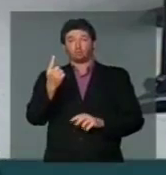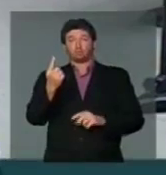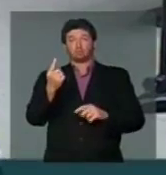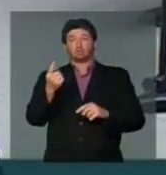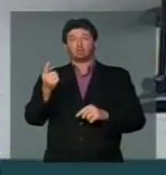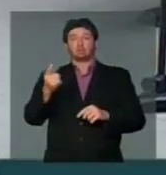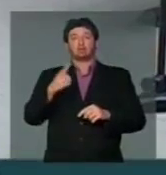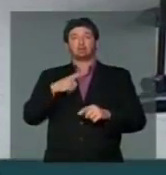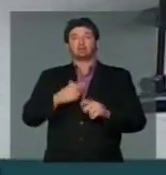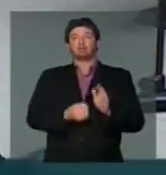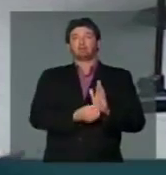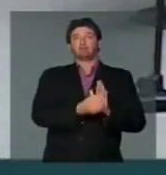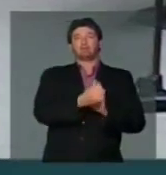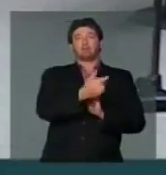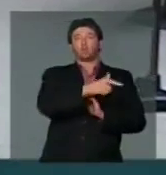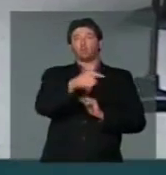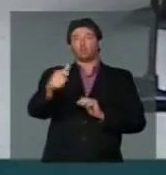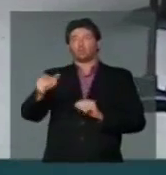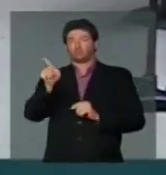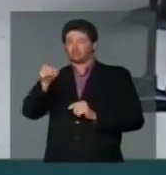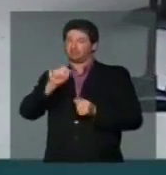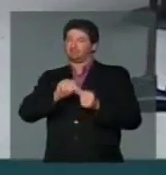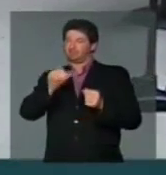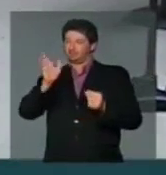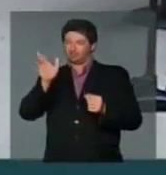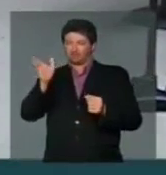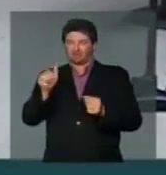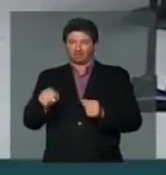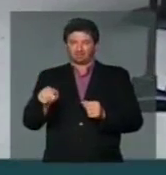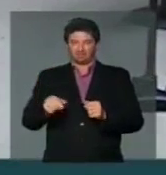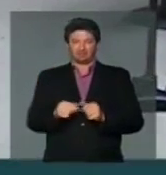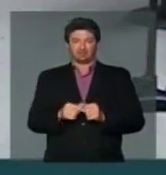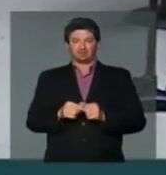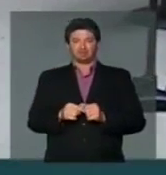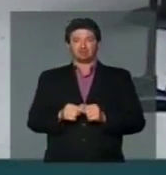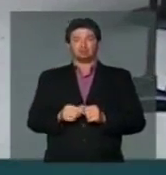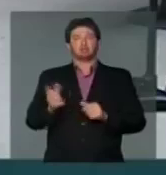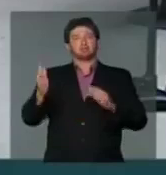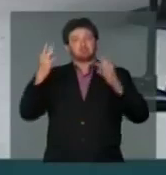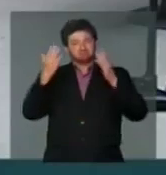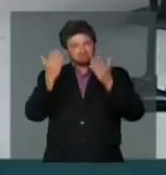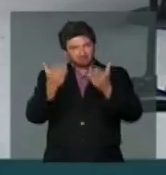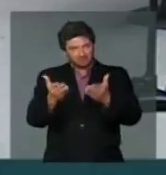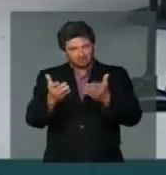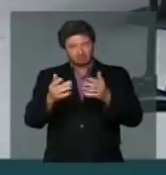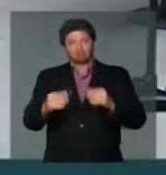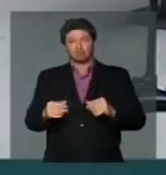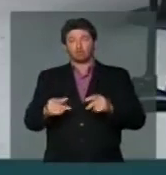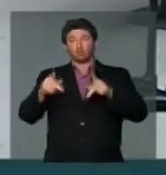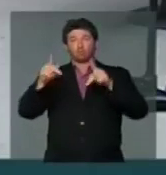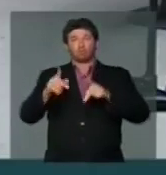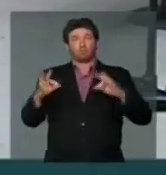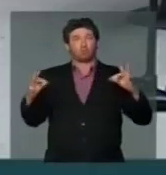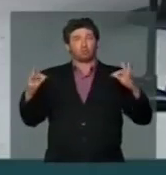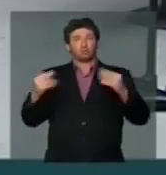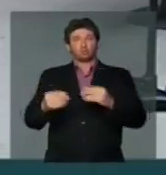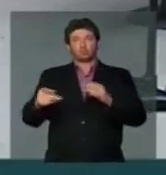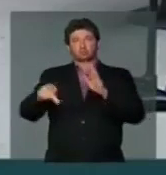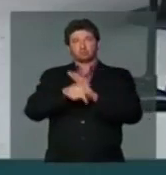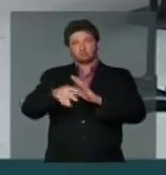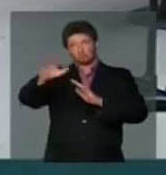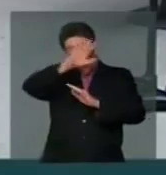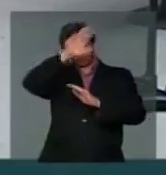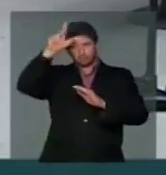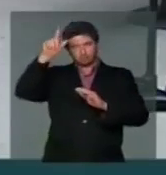muitos que Vossa Excelência já fez nessa casa. Quero parabenizar todo o povo do